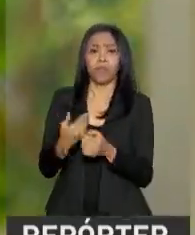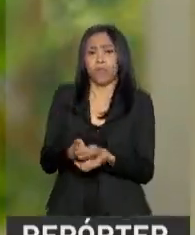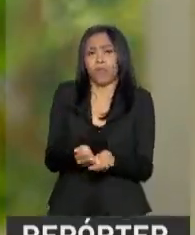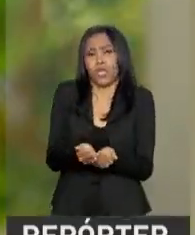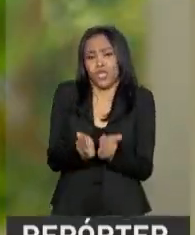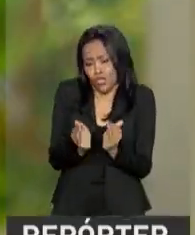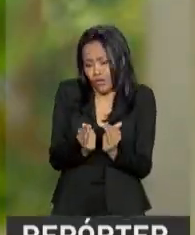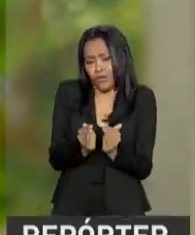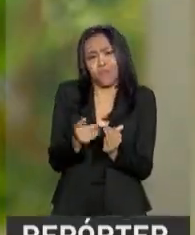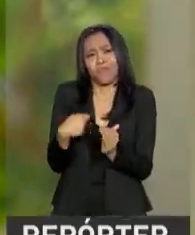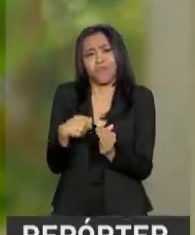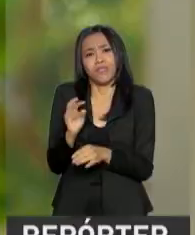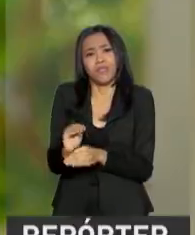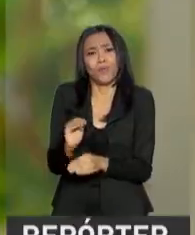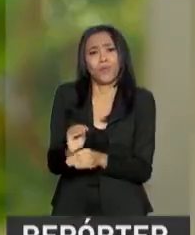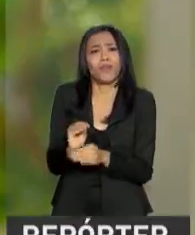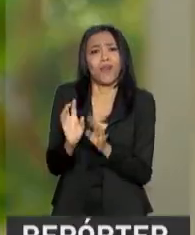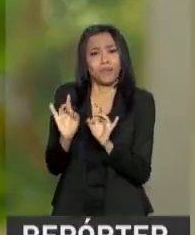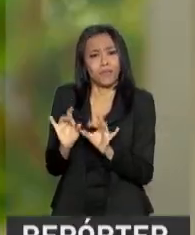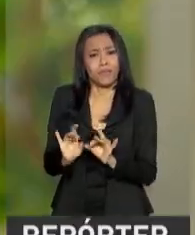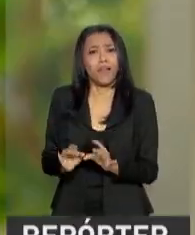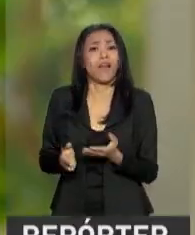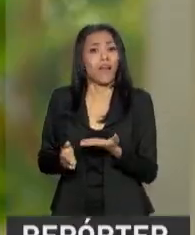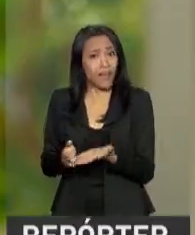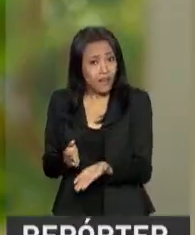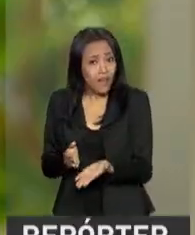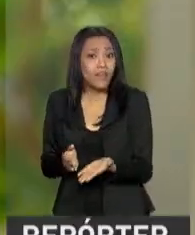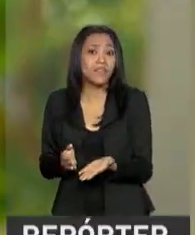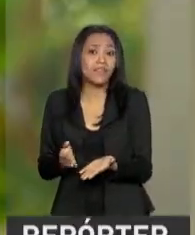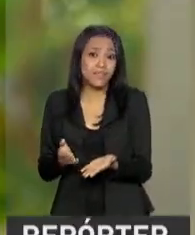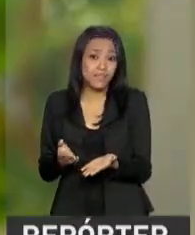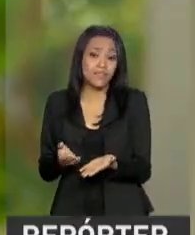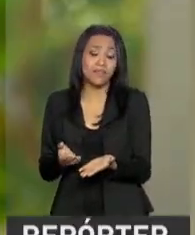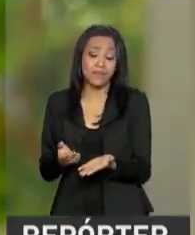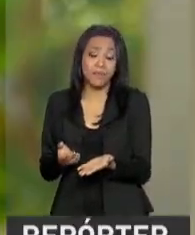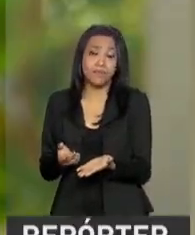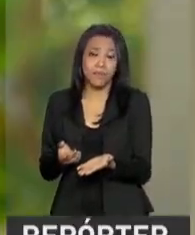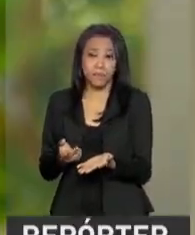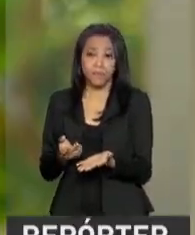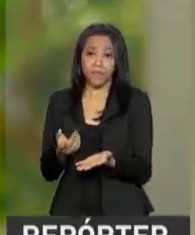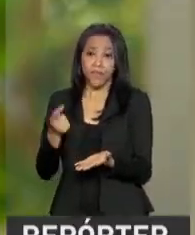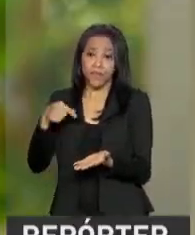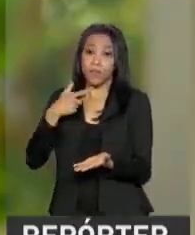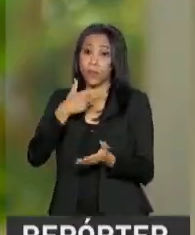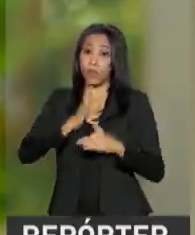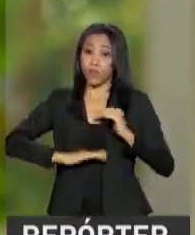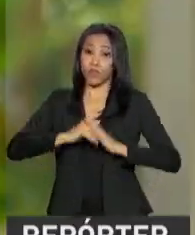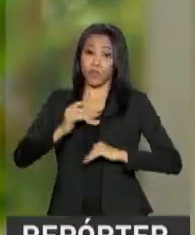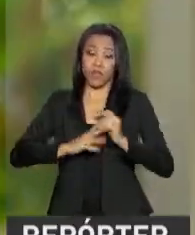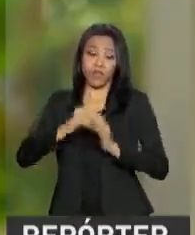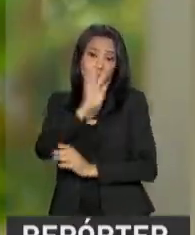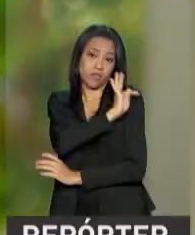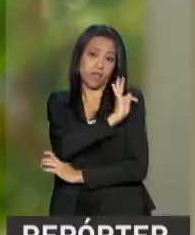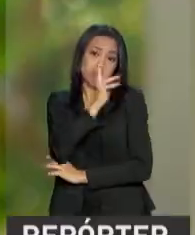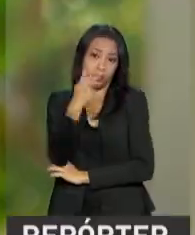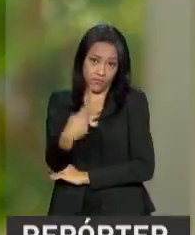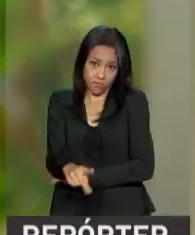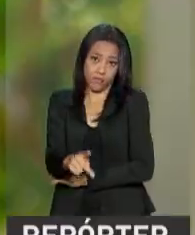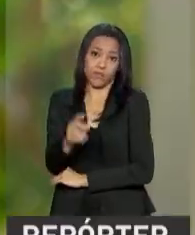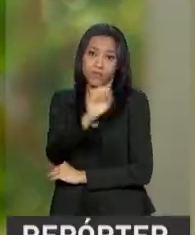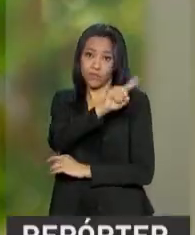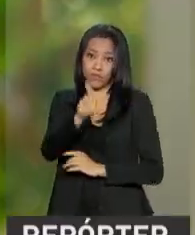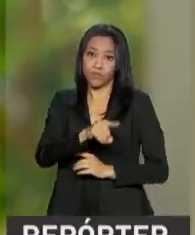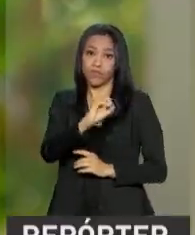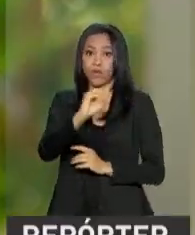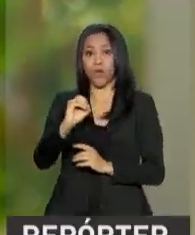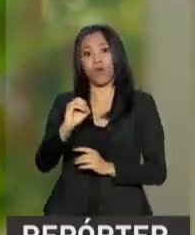que tem que ser cuidado sem cuidados especiais são cuidados na manualmente pelos técnicos no zoológico e ovos